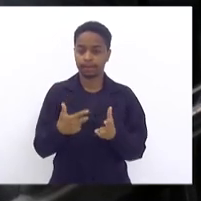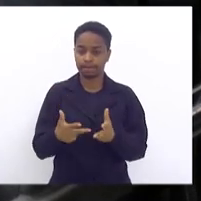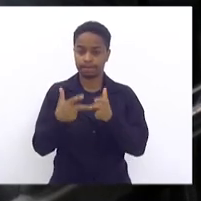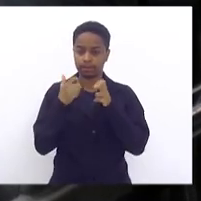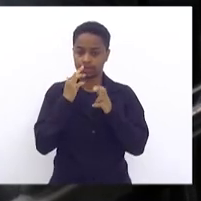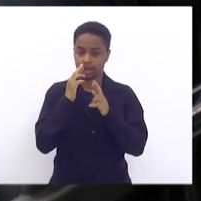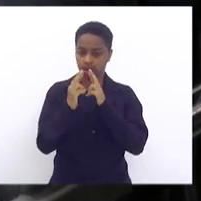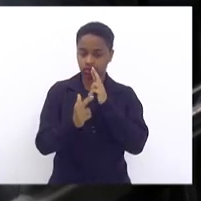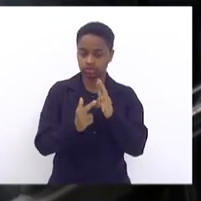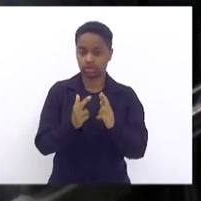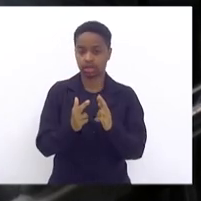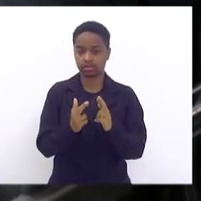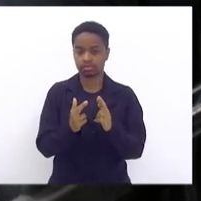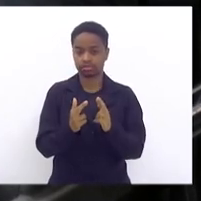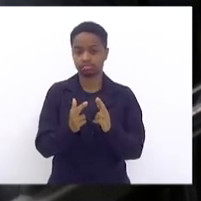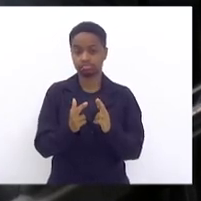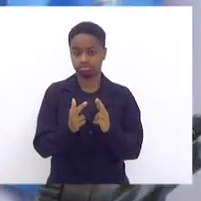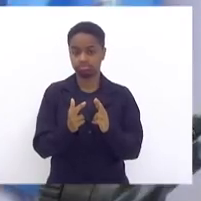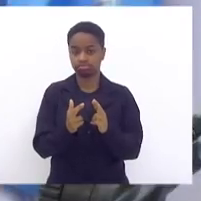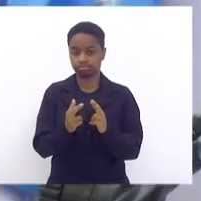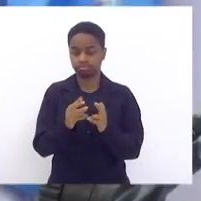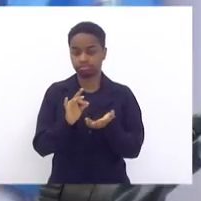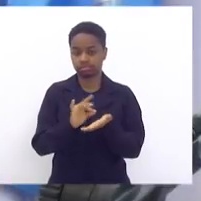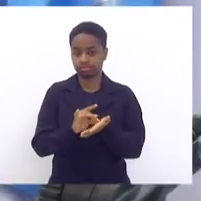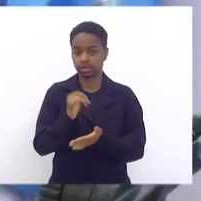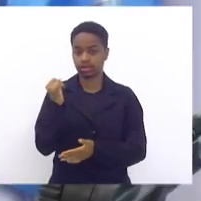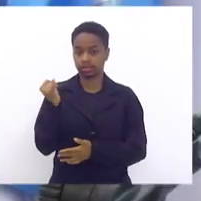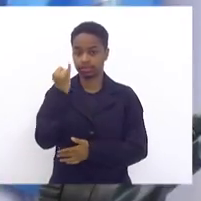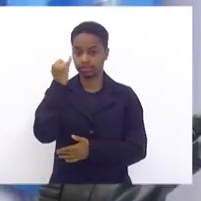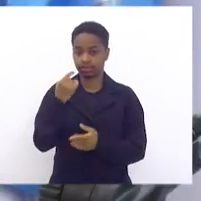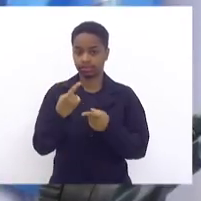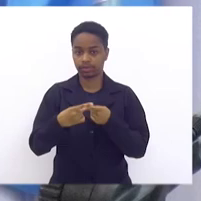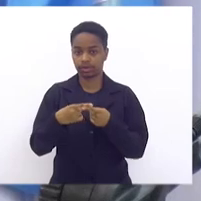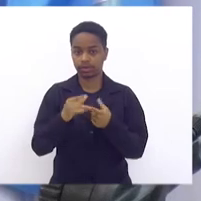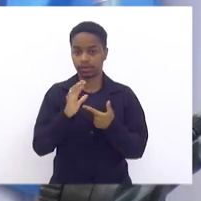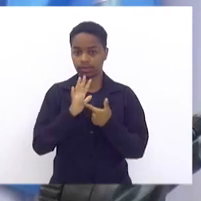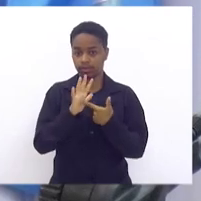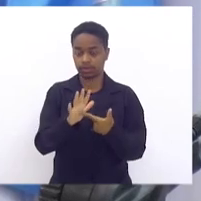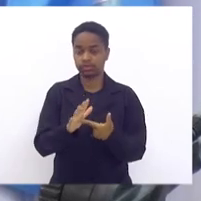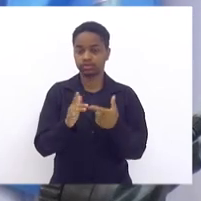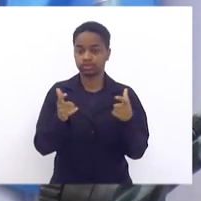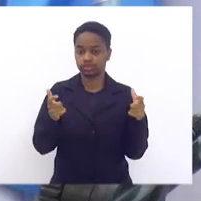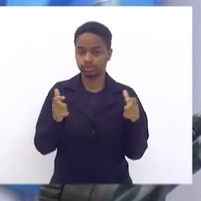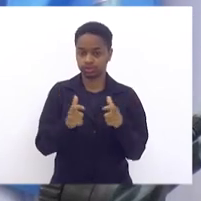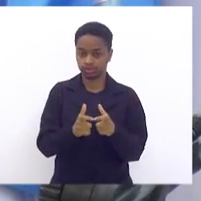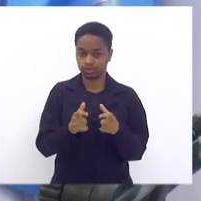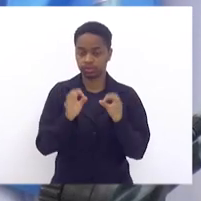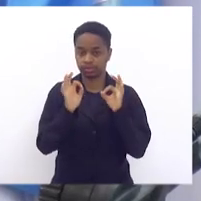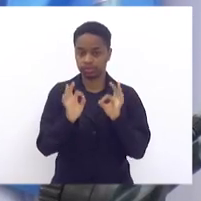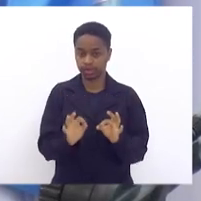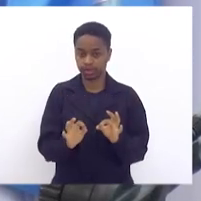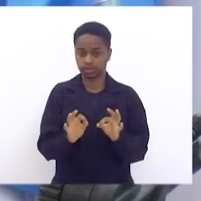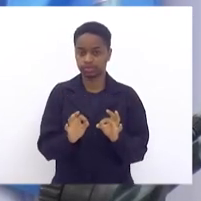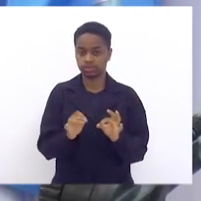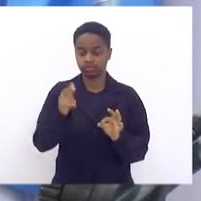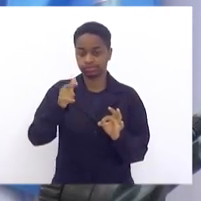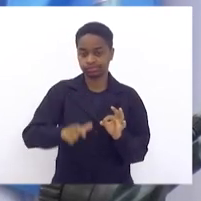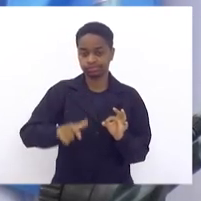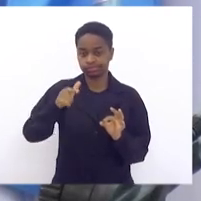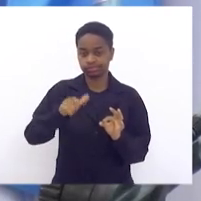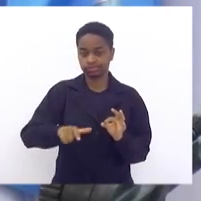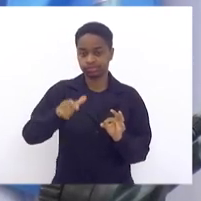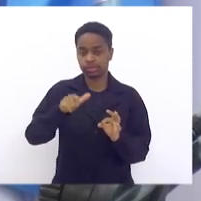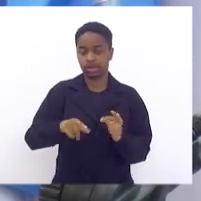resultados que são importantes, que demonstram, né, que houve uma diminuição drástica da reincidência, eu